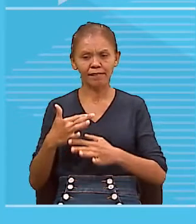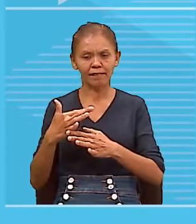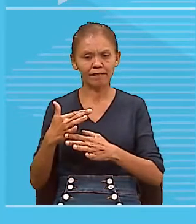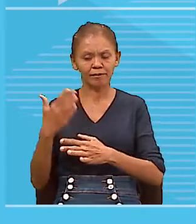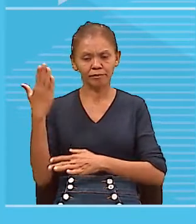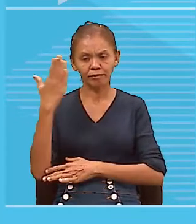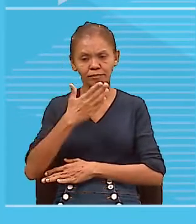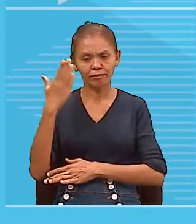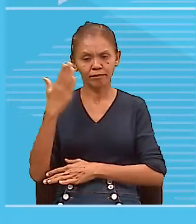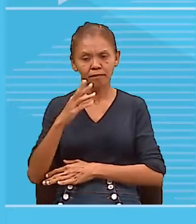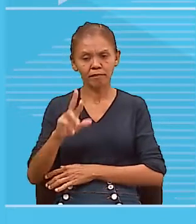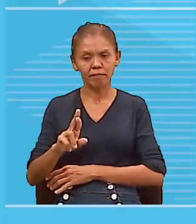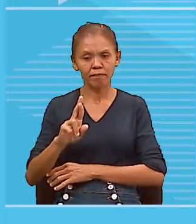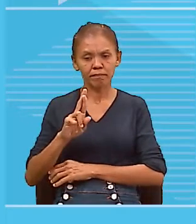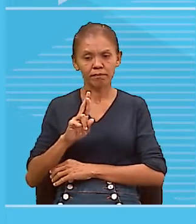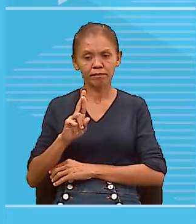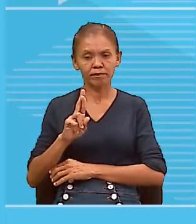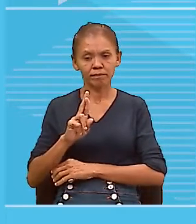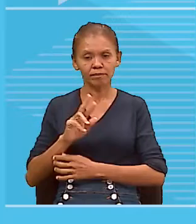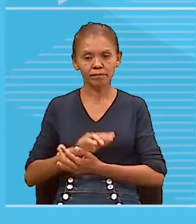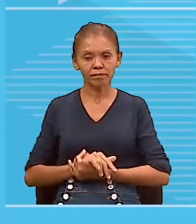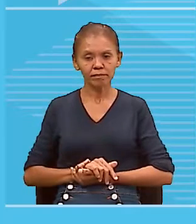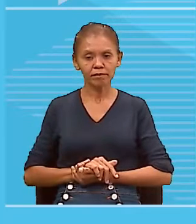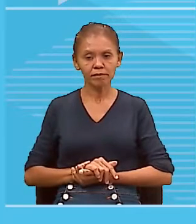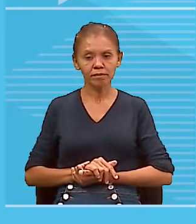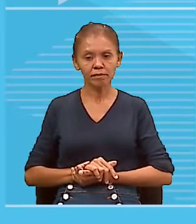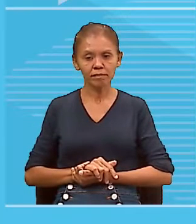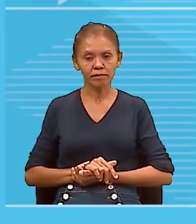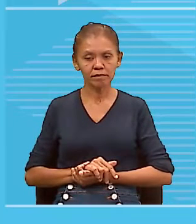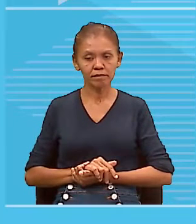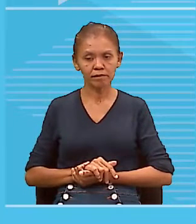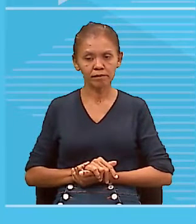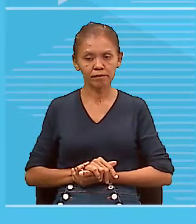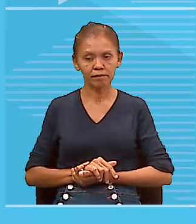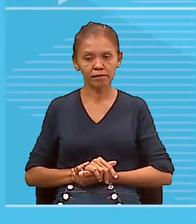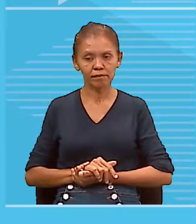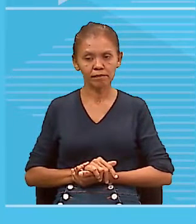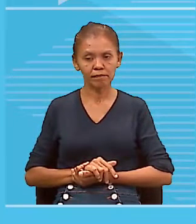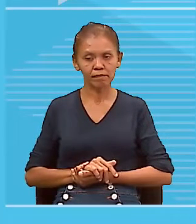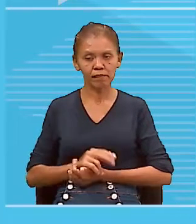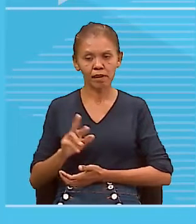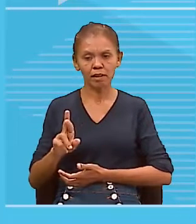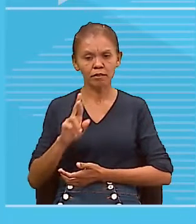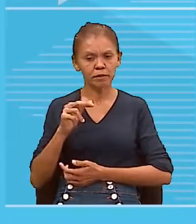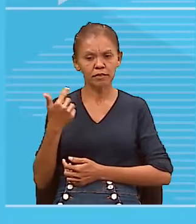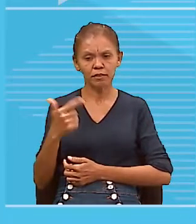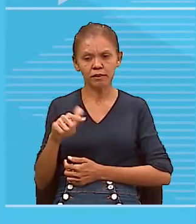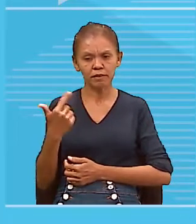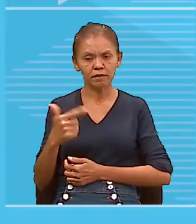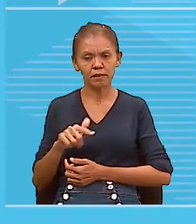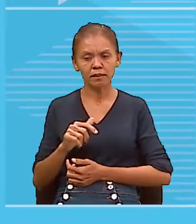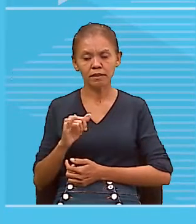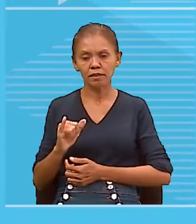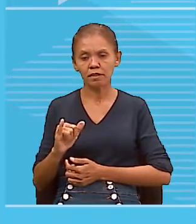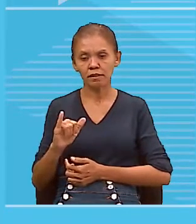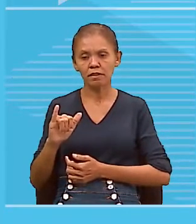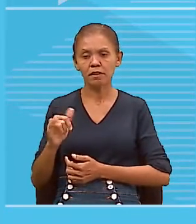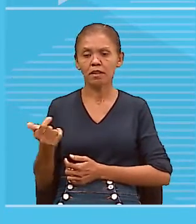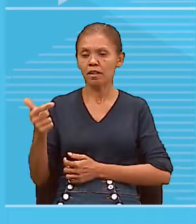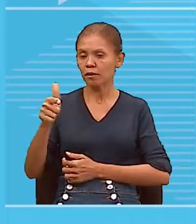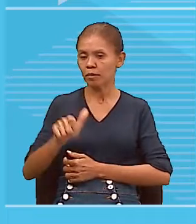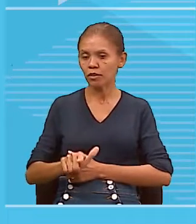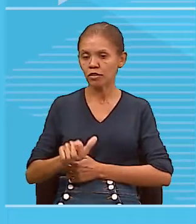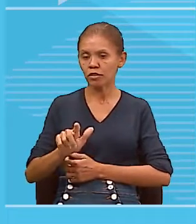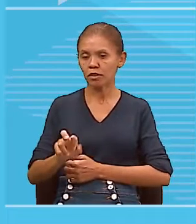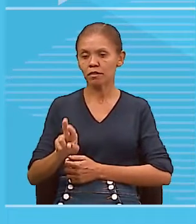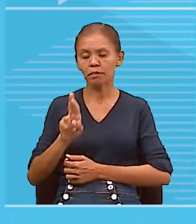não tá aparecendo só quando você corrige a palavra existiu mas não tem a tua resposta se você puder colocar de novo